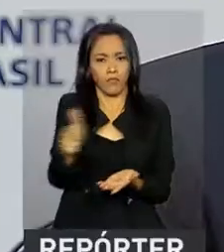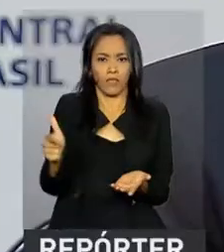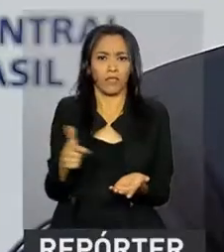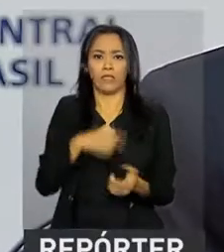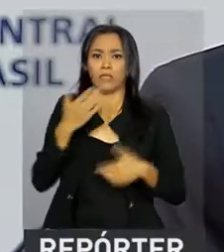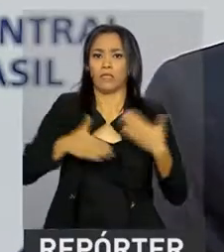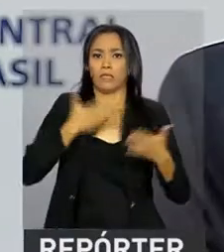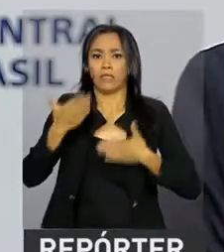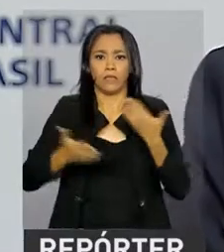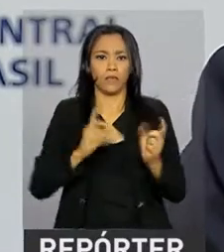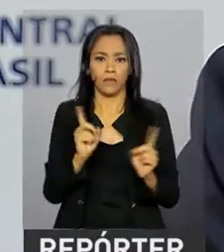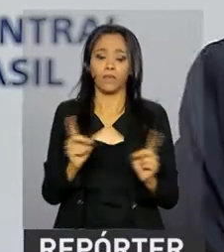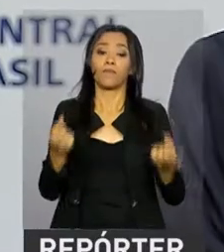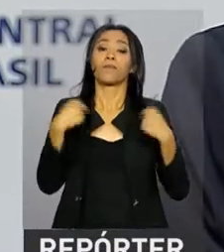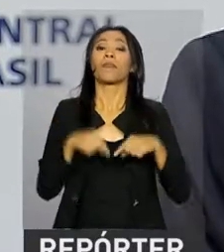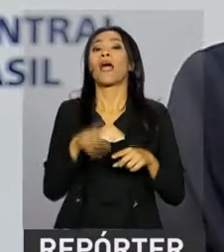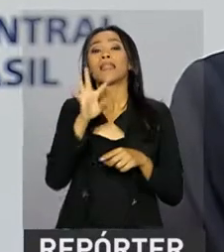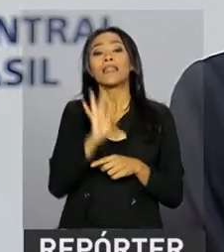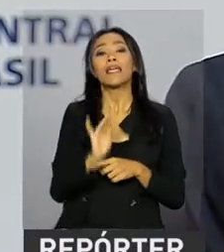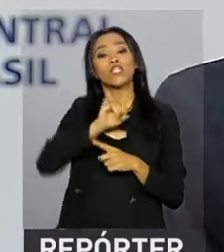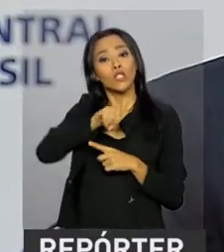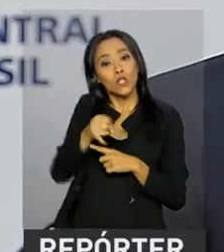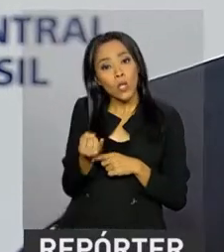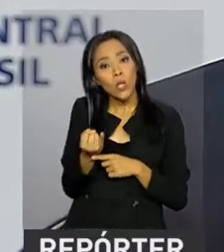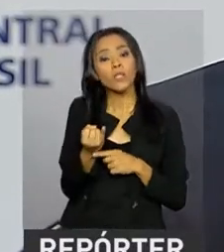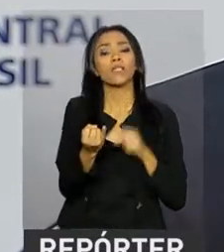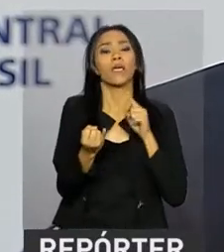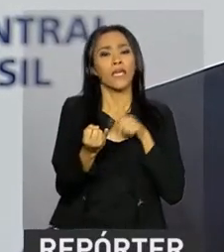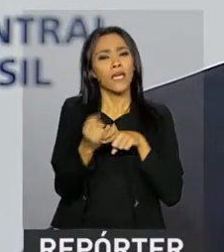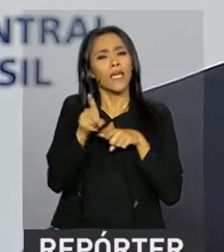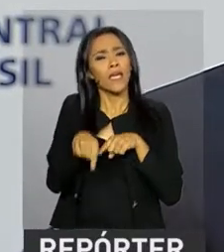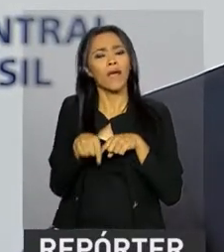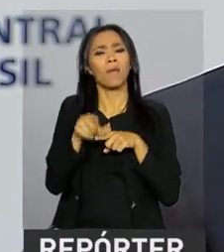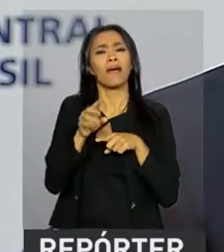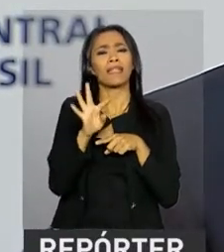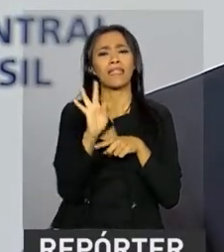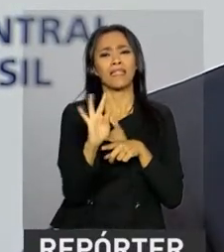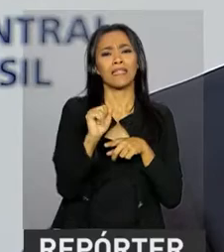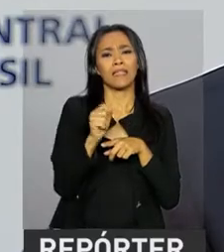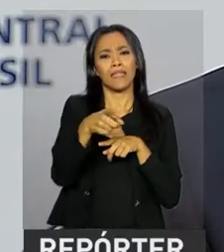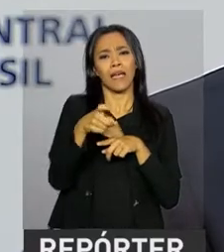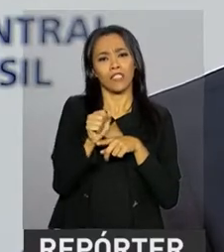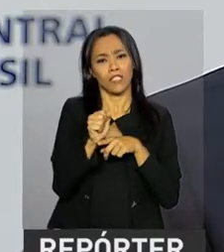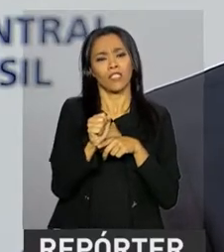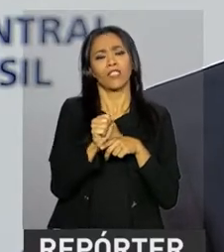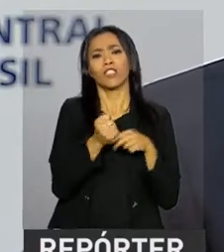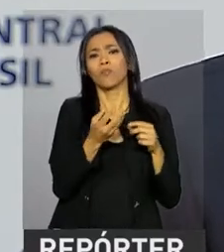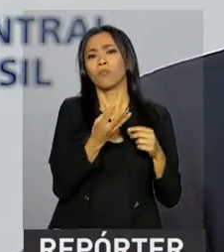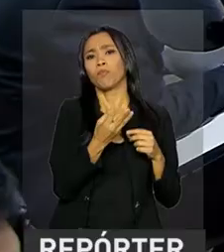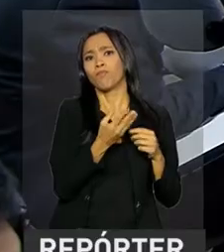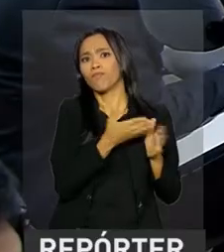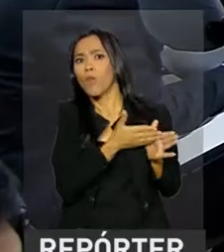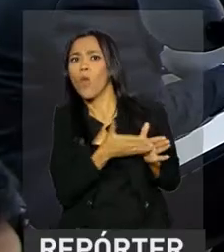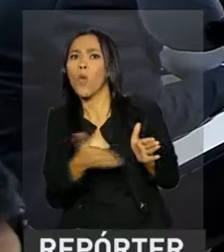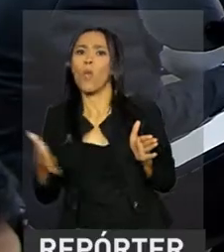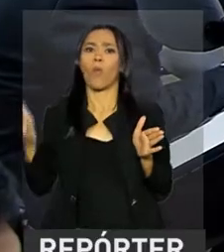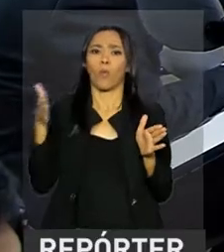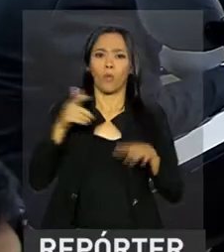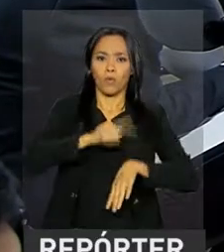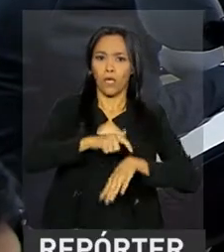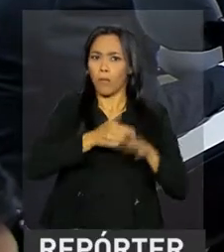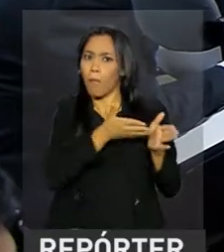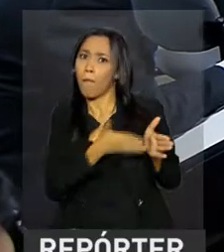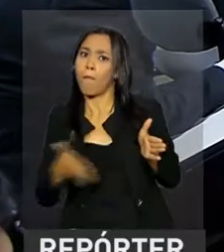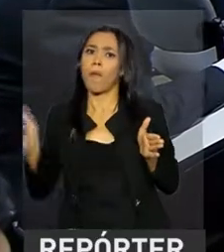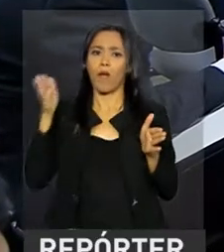tempo, a TJLP, taxa de juros de longo prazo, que por enquanto continuará a ser calculada. Os